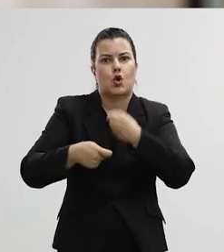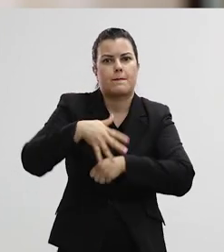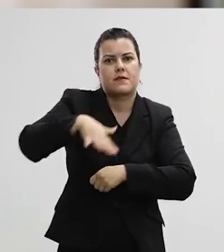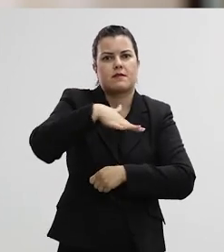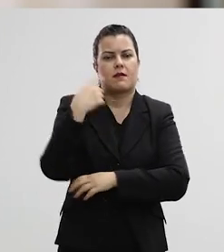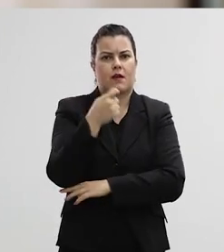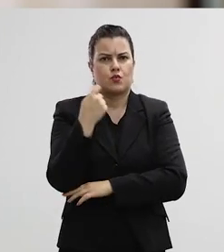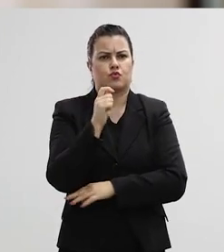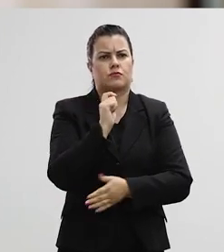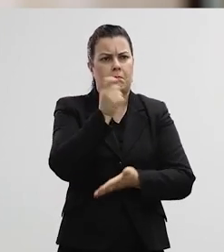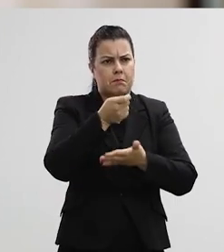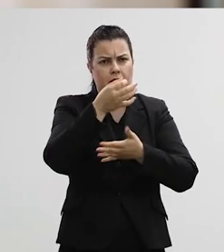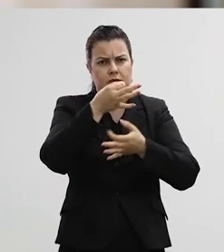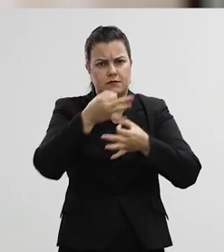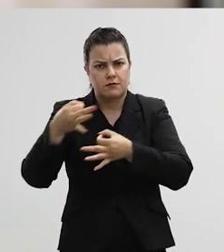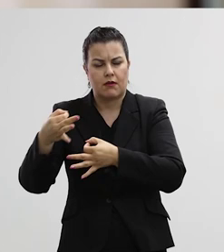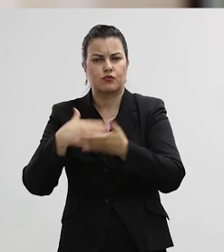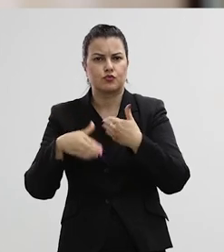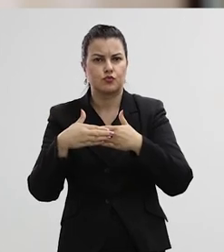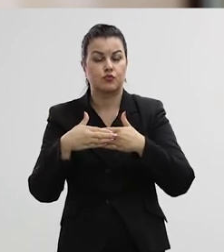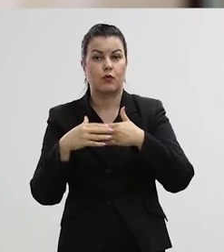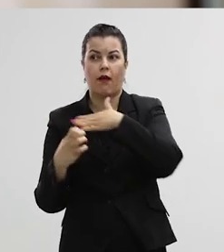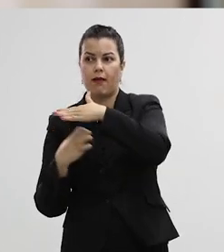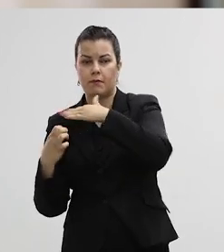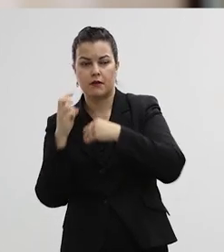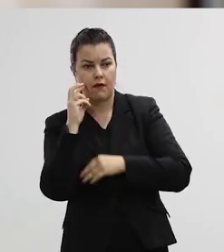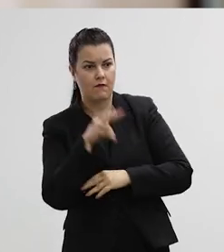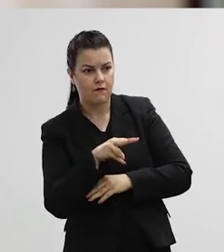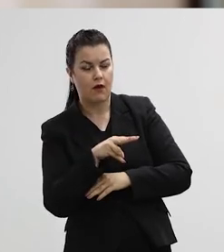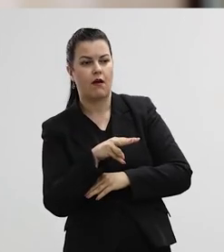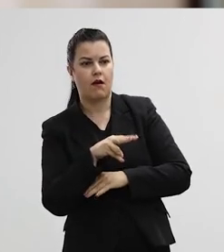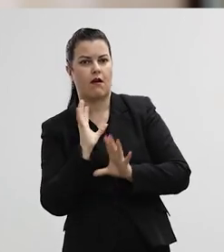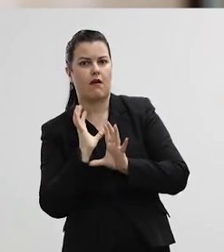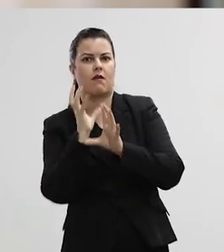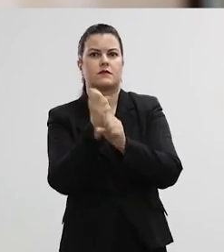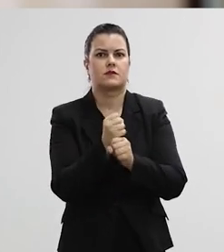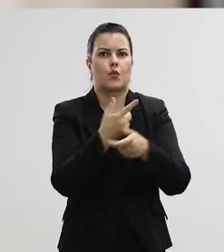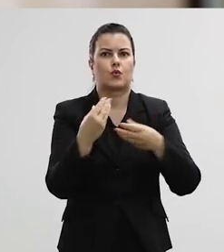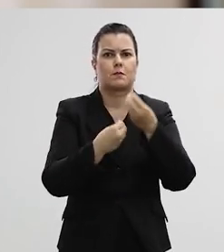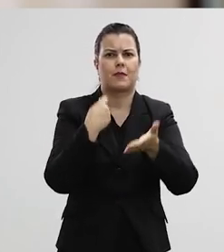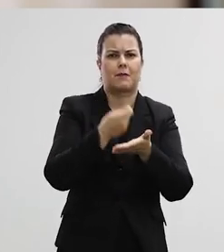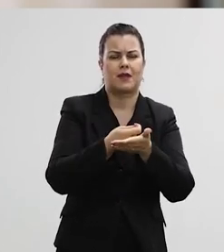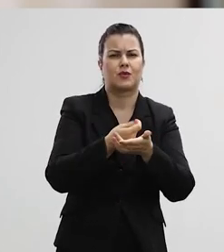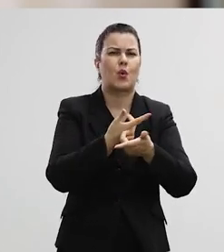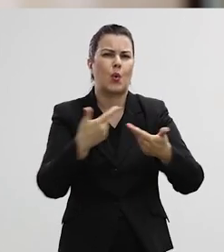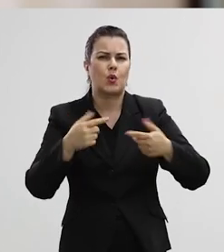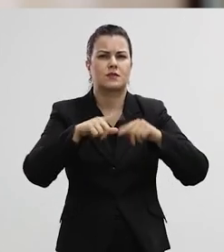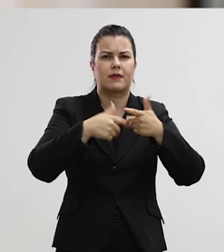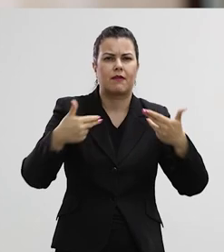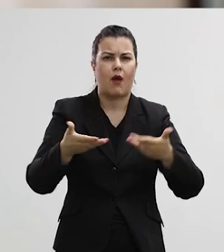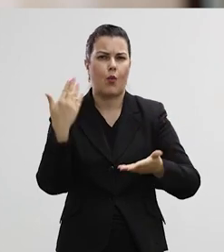economia Gaúcha com os pagamentos em dia as empresas revisão os seus planejamentos e com isso muitos preços